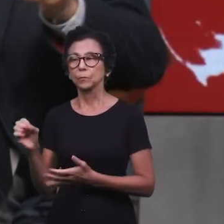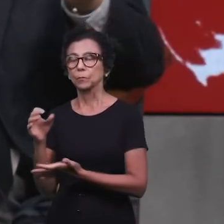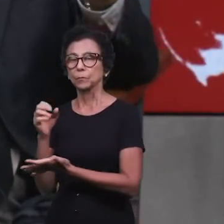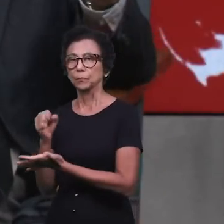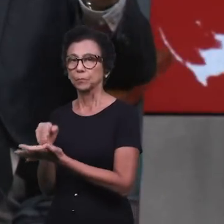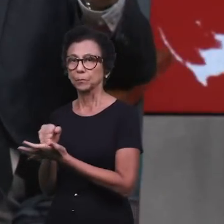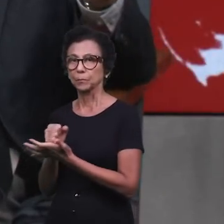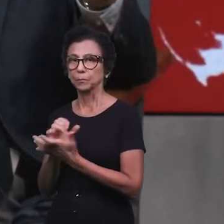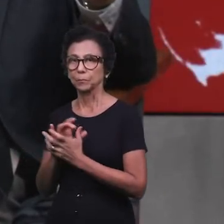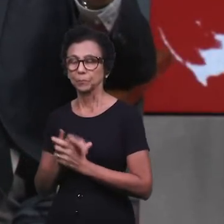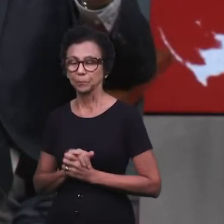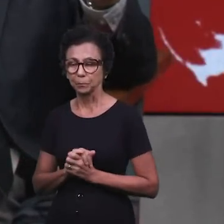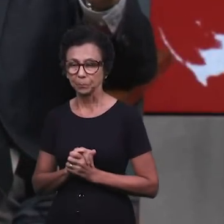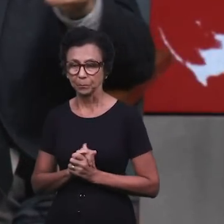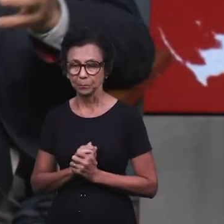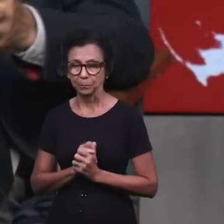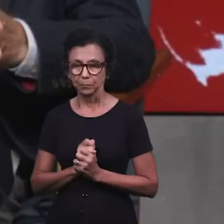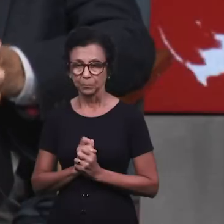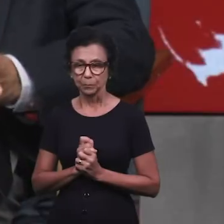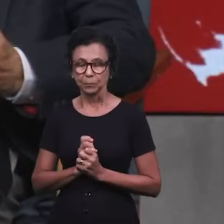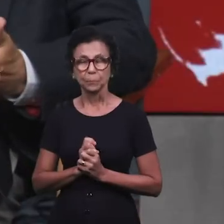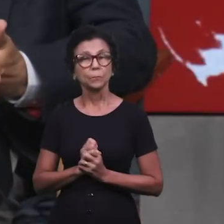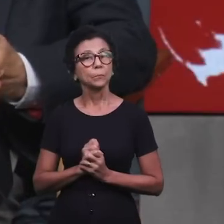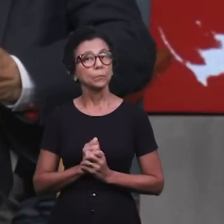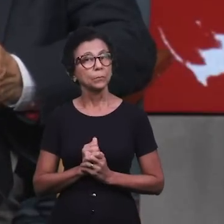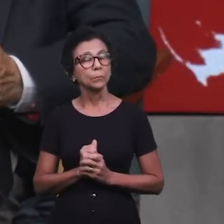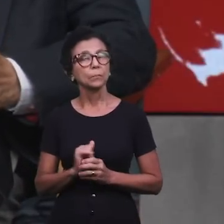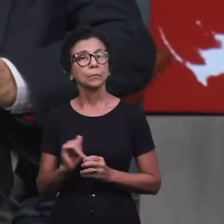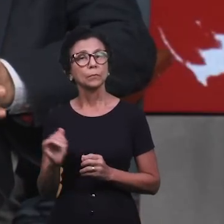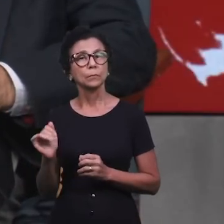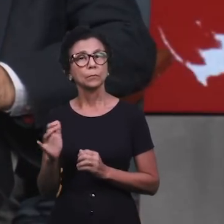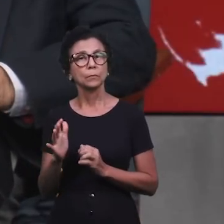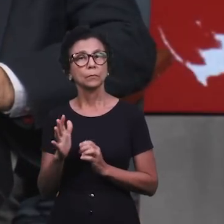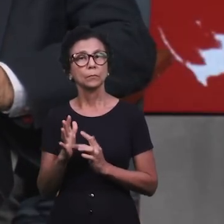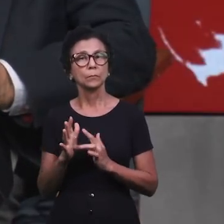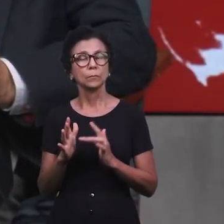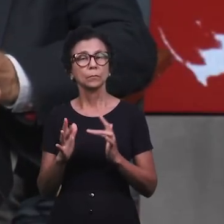no momento da Páscoa acontece um fato,